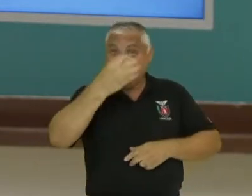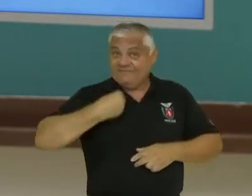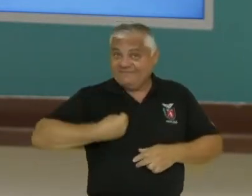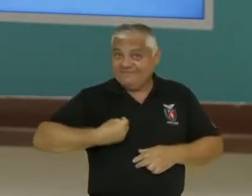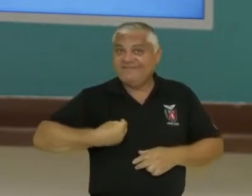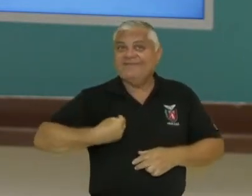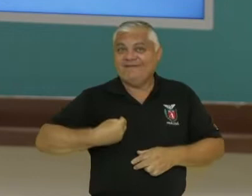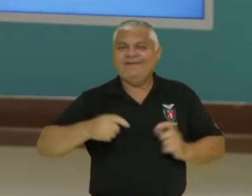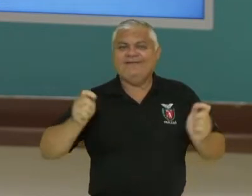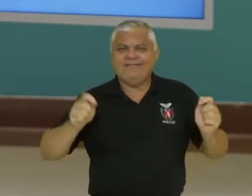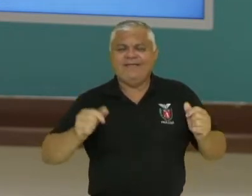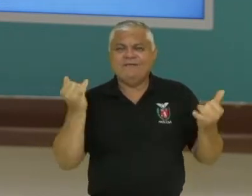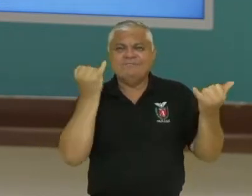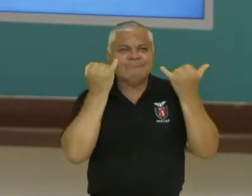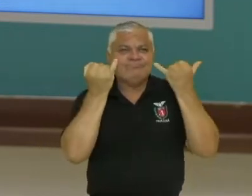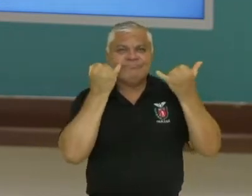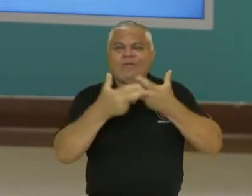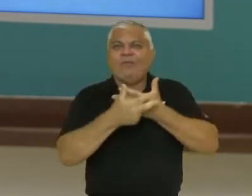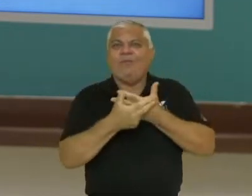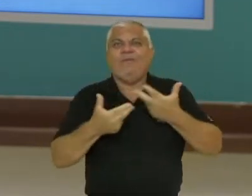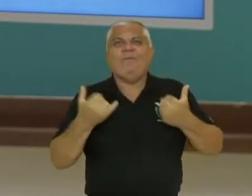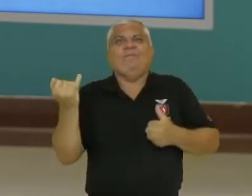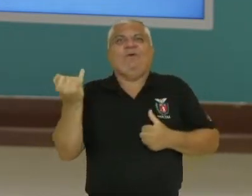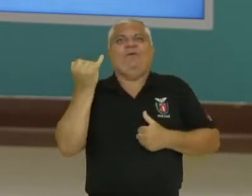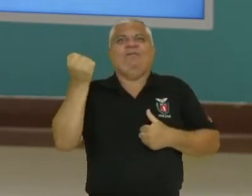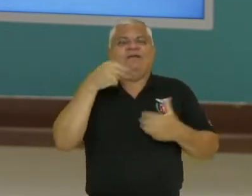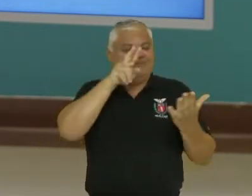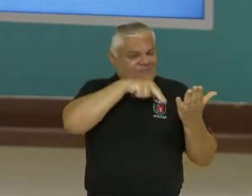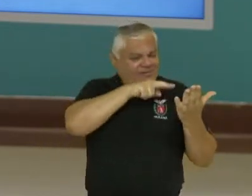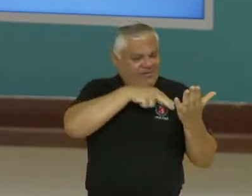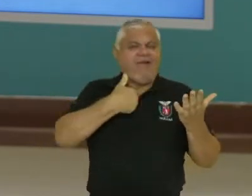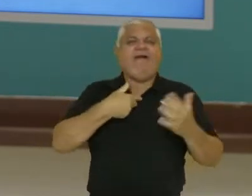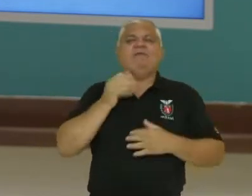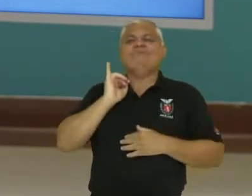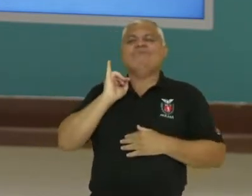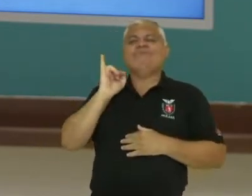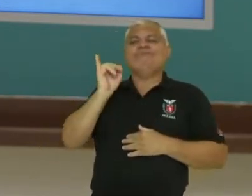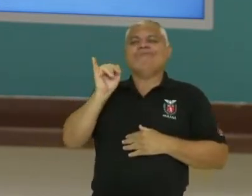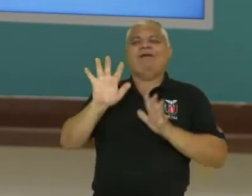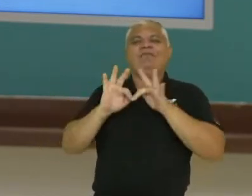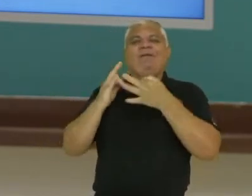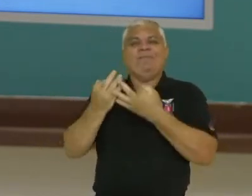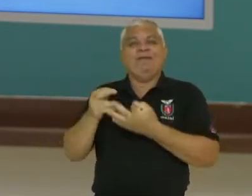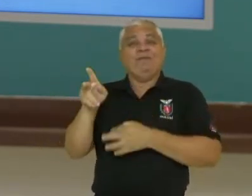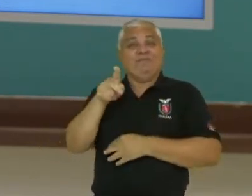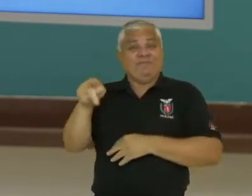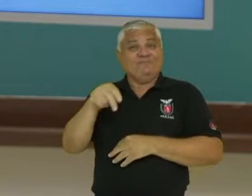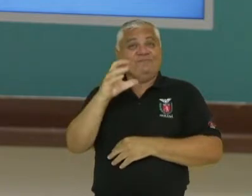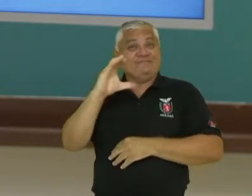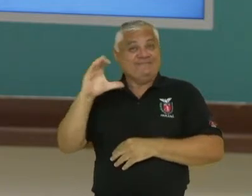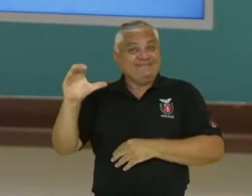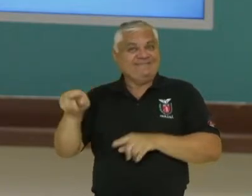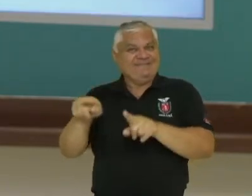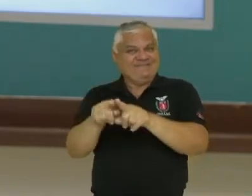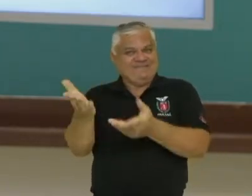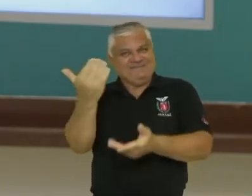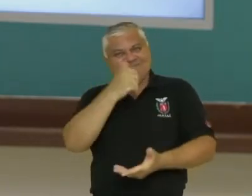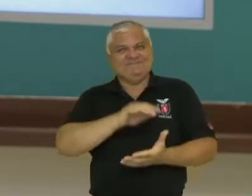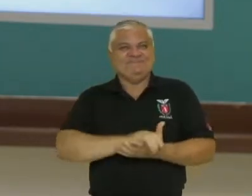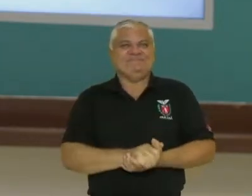vai saber muitas informações importantes e você vai contar para a sua família e até para o seu professor de ciências. Então vamos